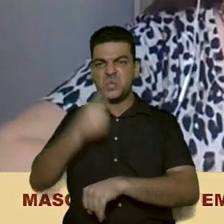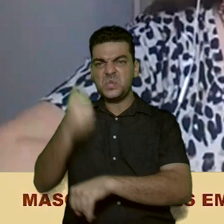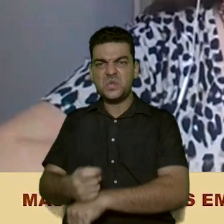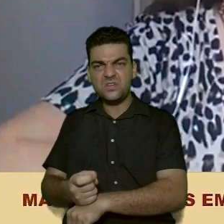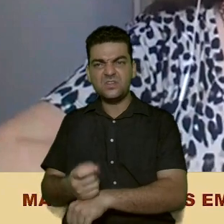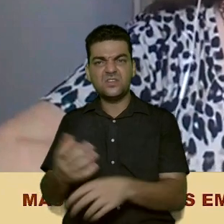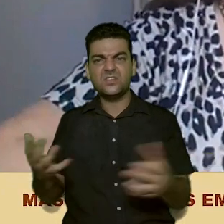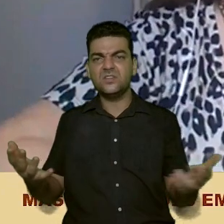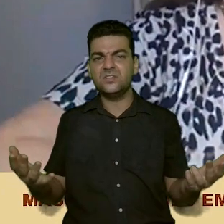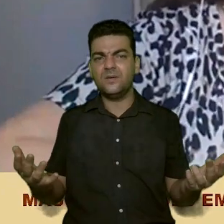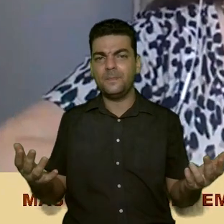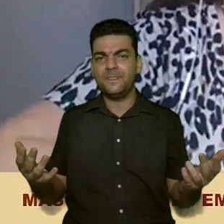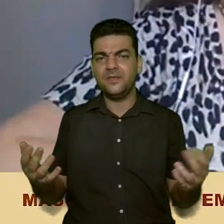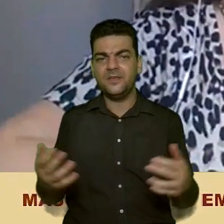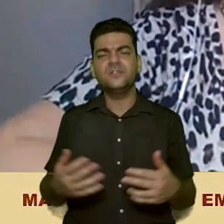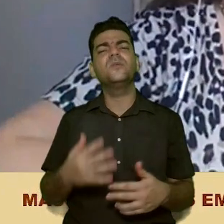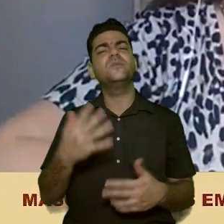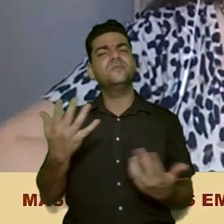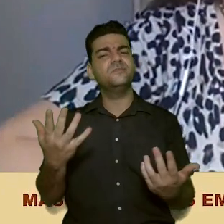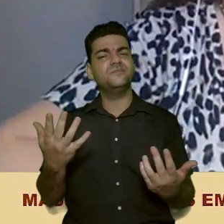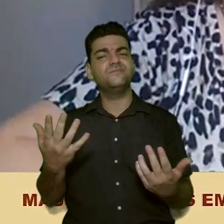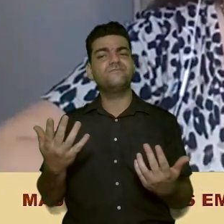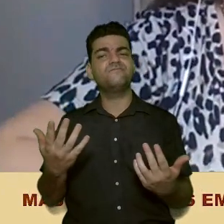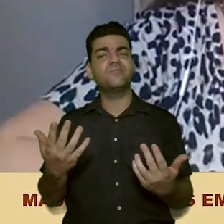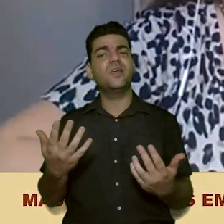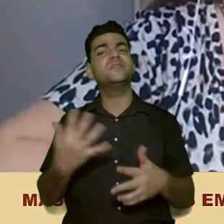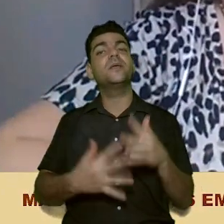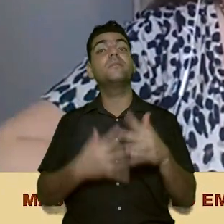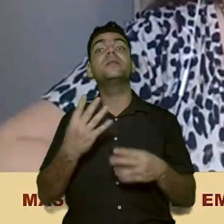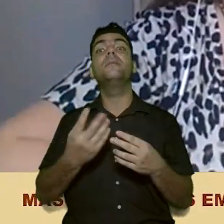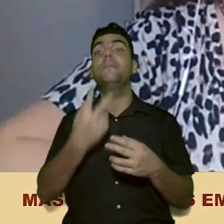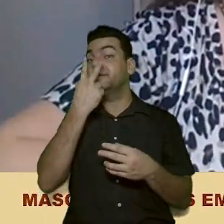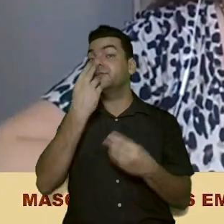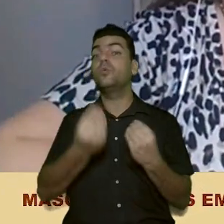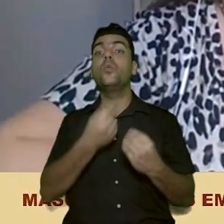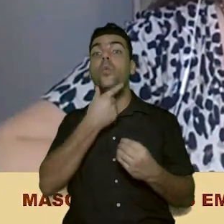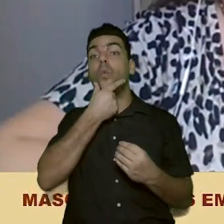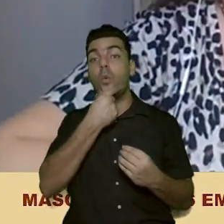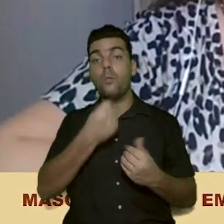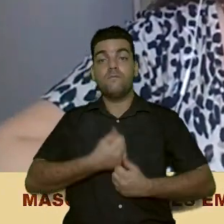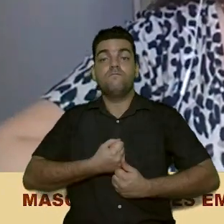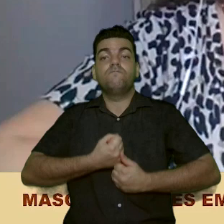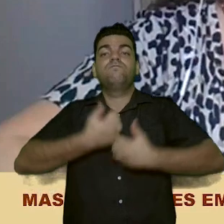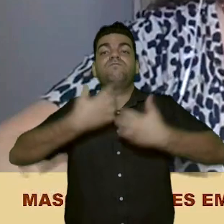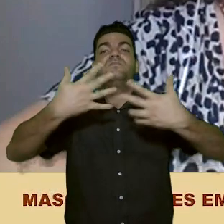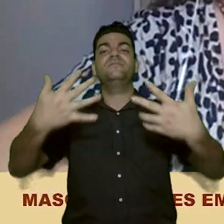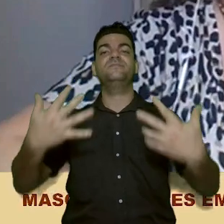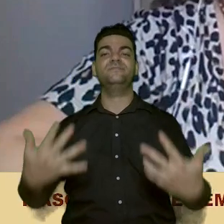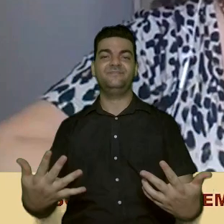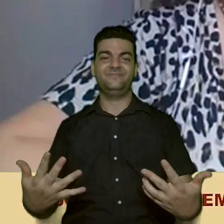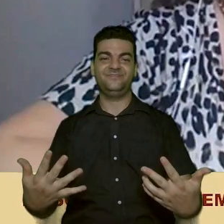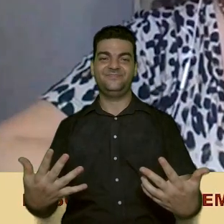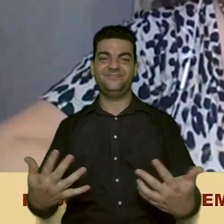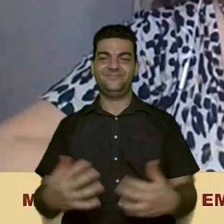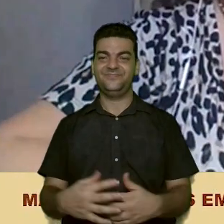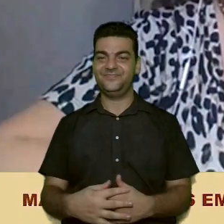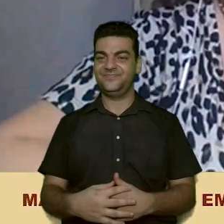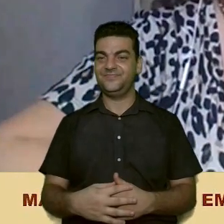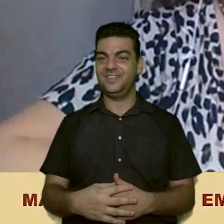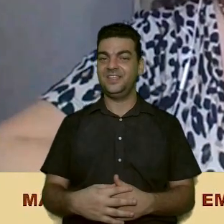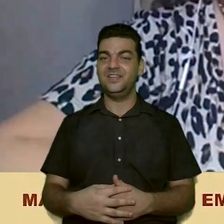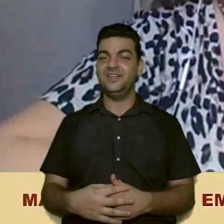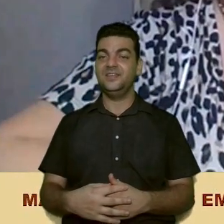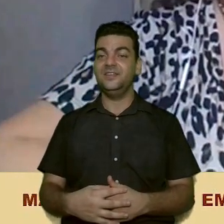né, suprime as possibilidades, né, de expressão da masculinidade. Que não é porque o cara, né, como o teu caso